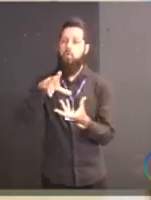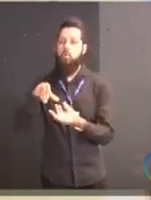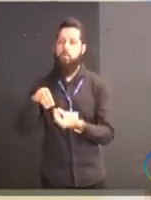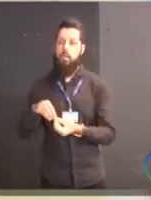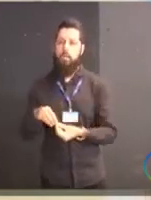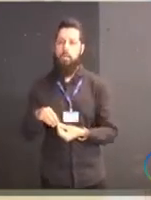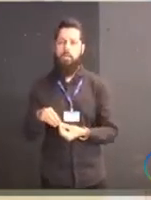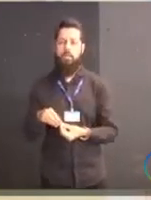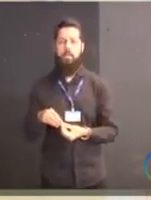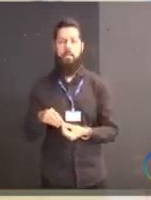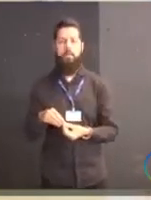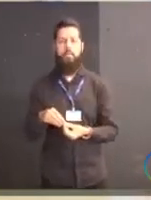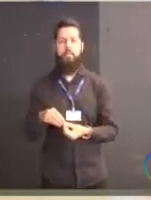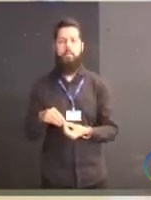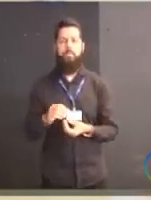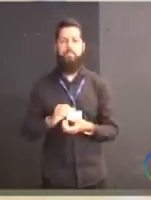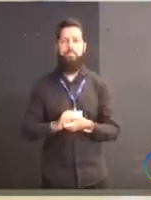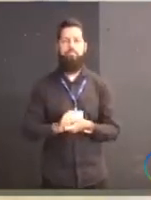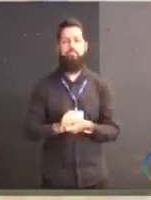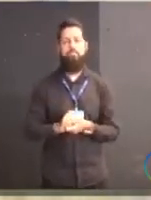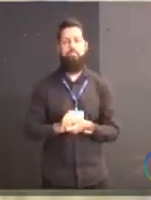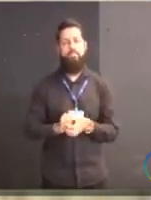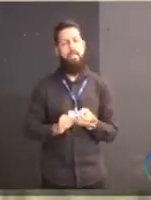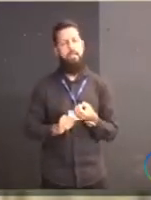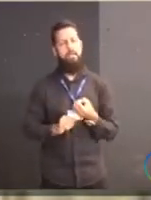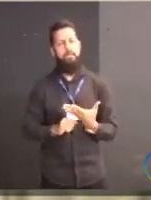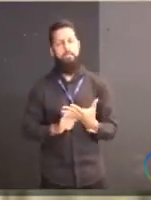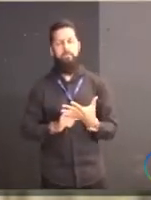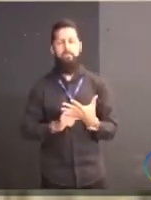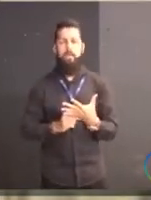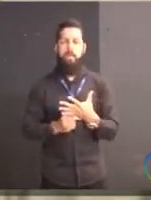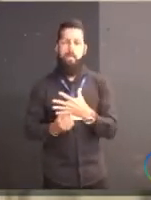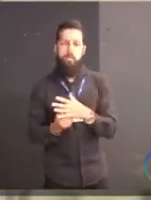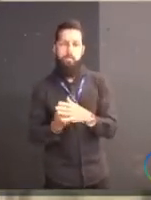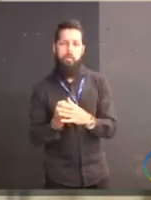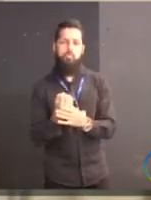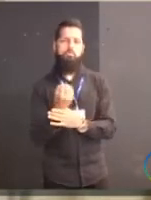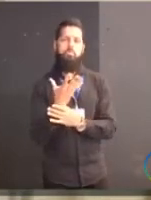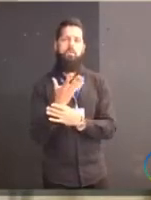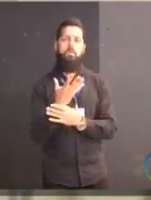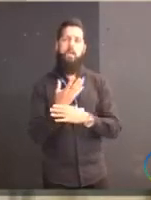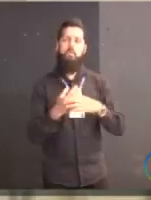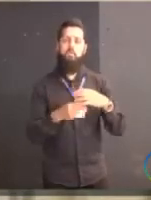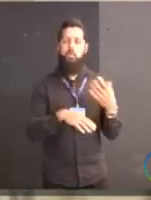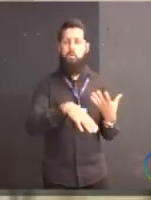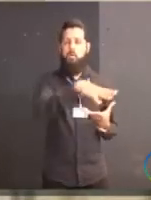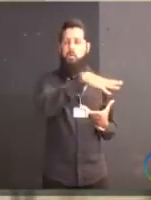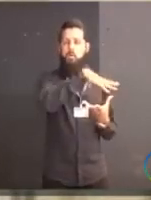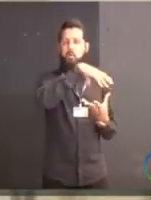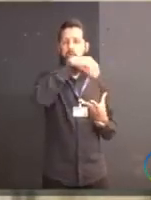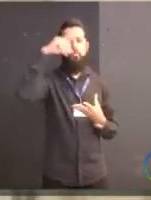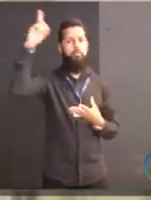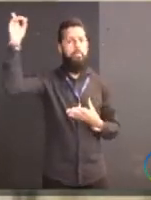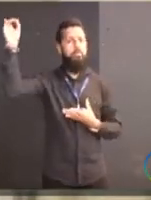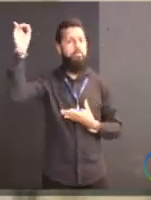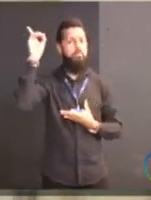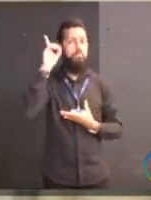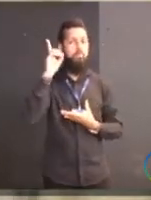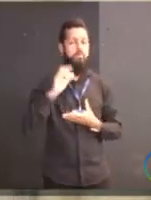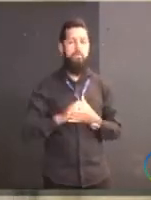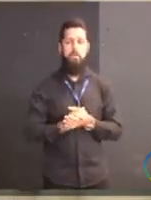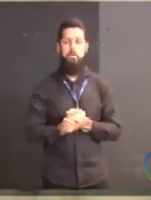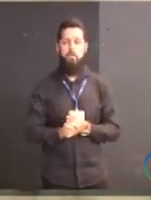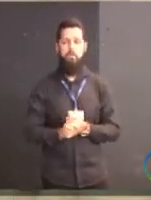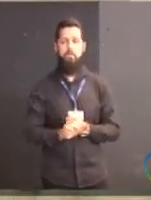o Criador, a nosso ver, e conforme ensinam os espíritos amigos que nos visitam, o Criador